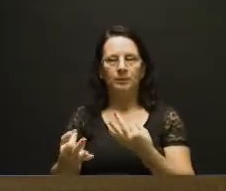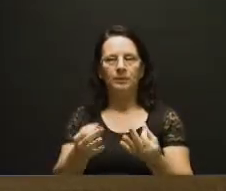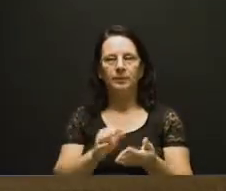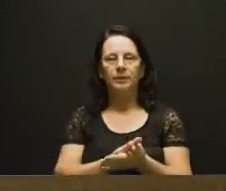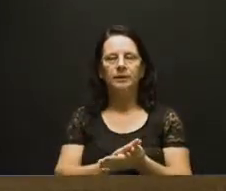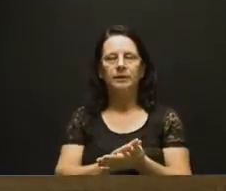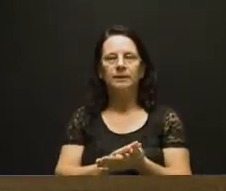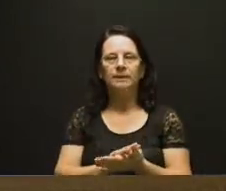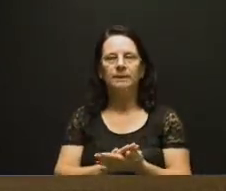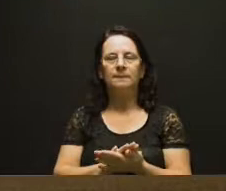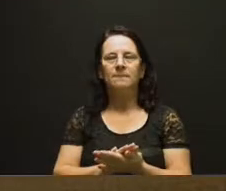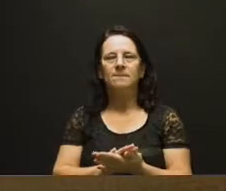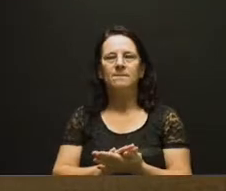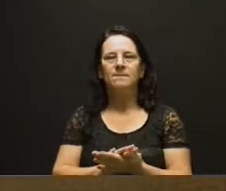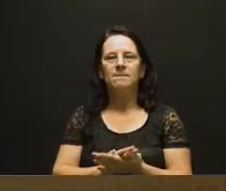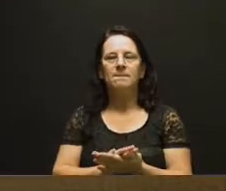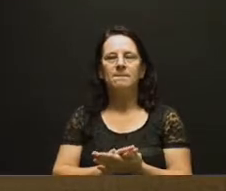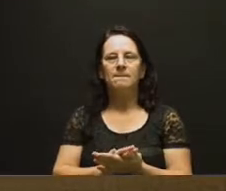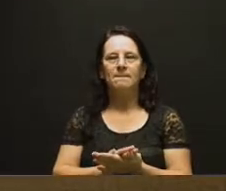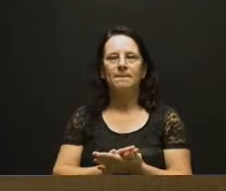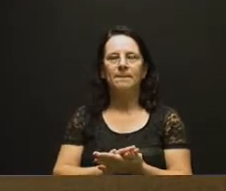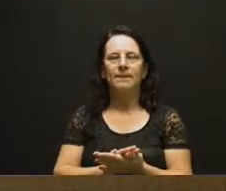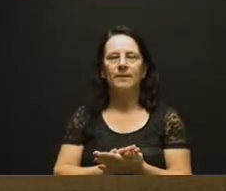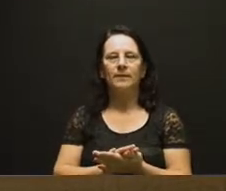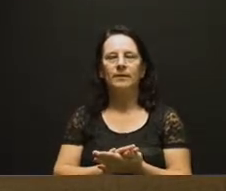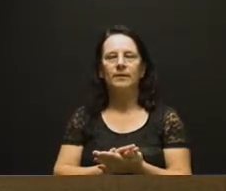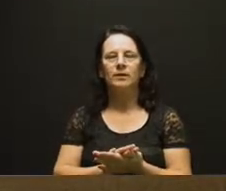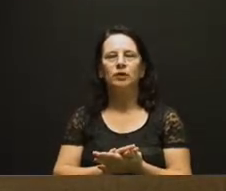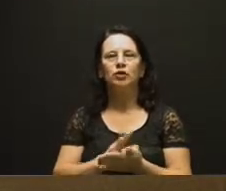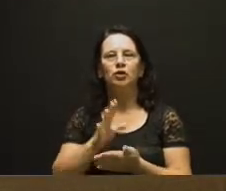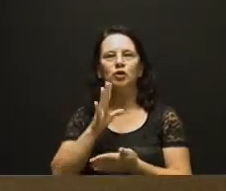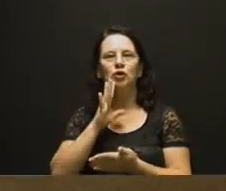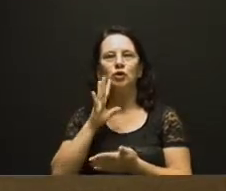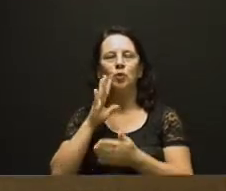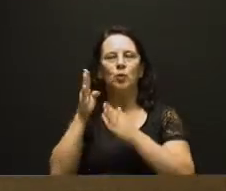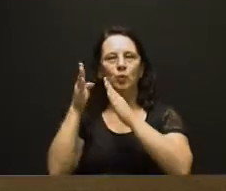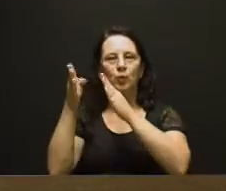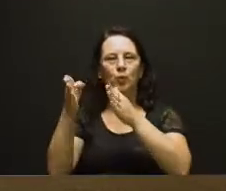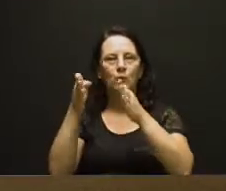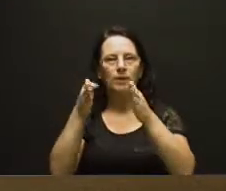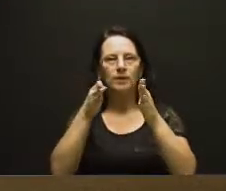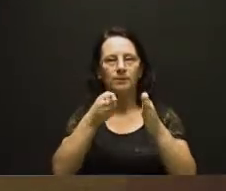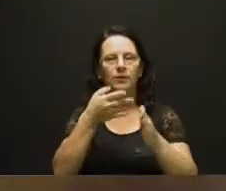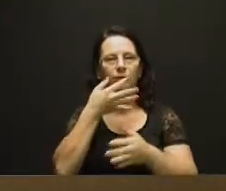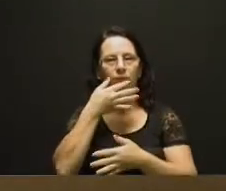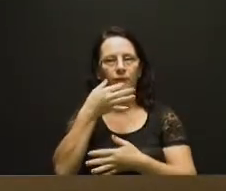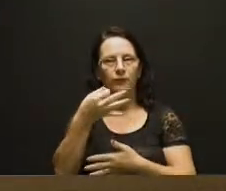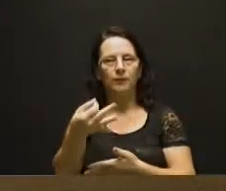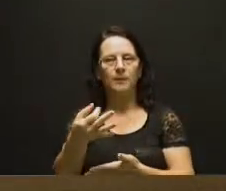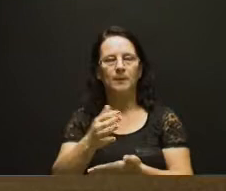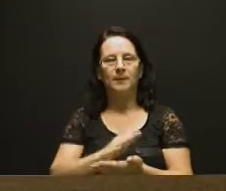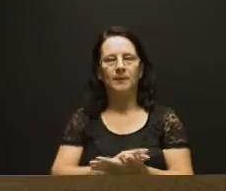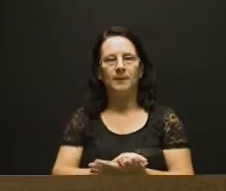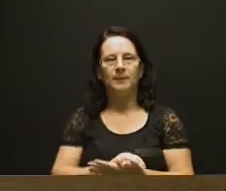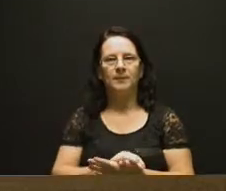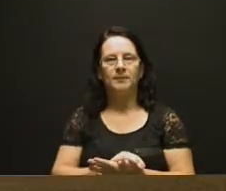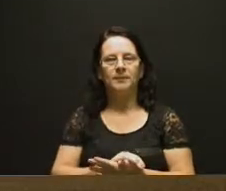colocações de visão macro do sistema eu não vou